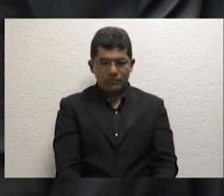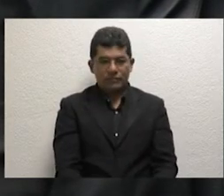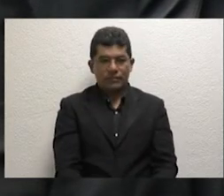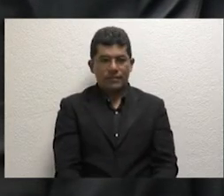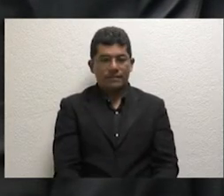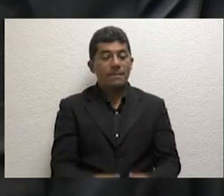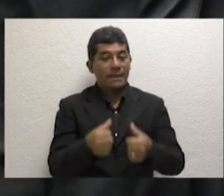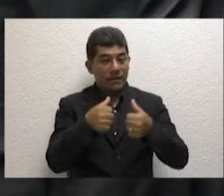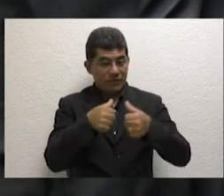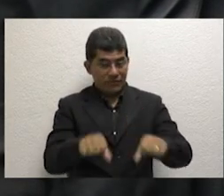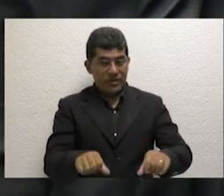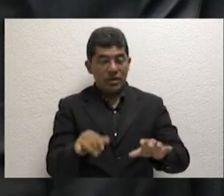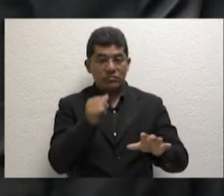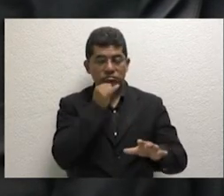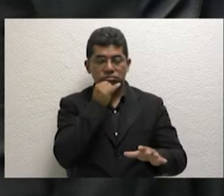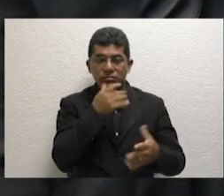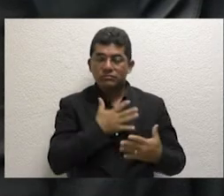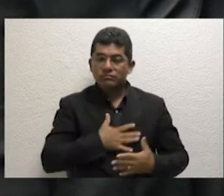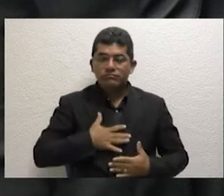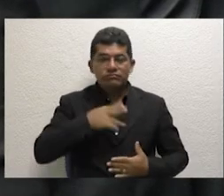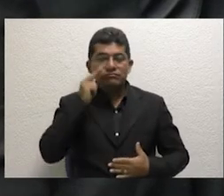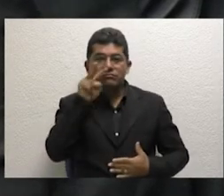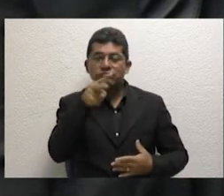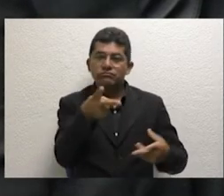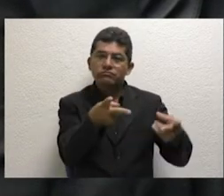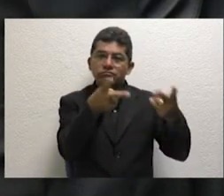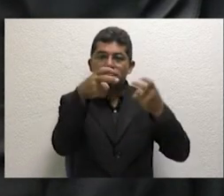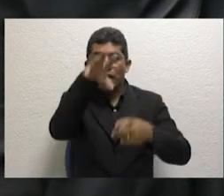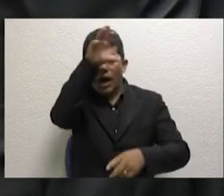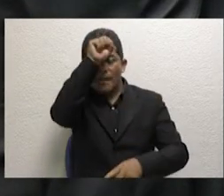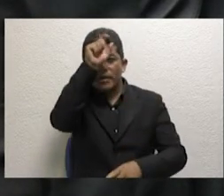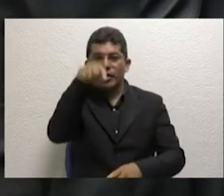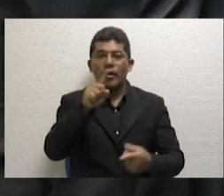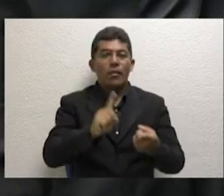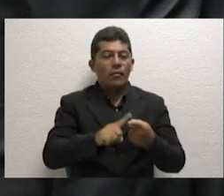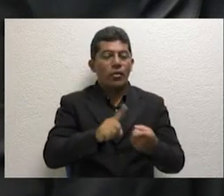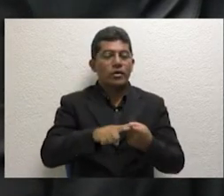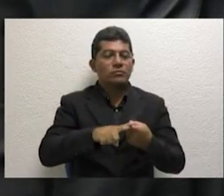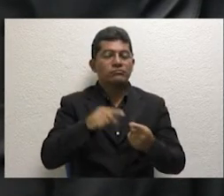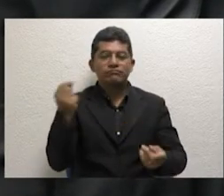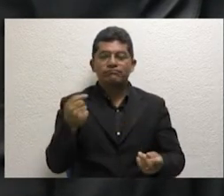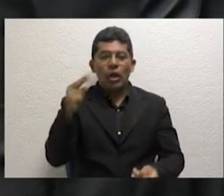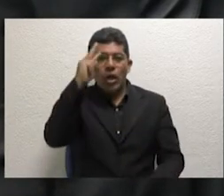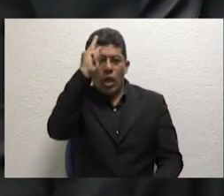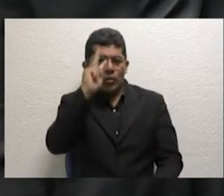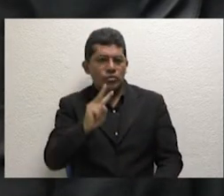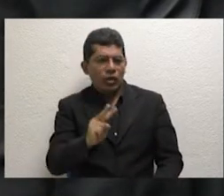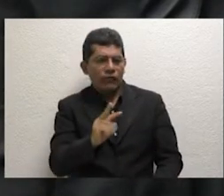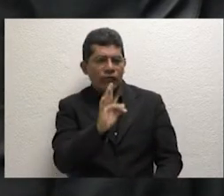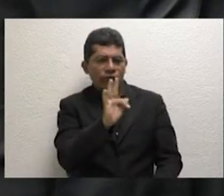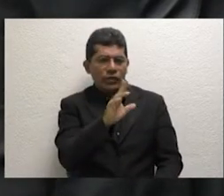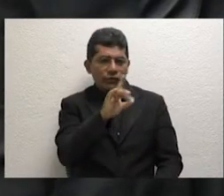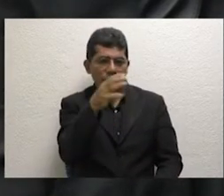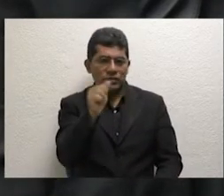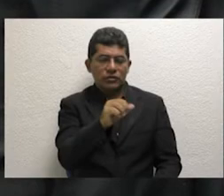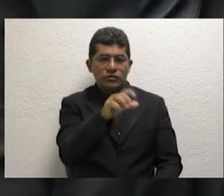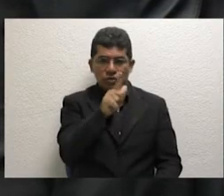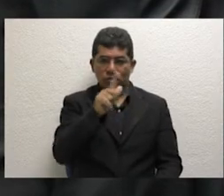ficará bastante entusiasmado porque essa palestra é um estudo da Fundação Getúlio Vargas